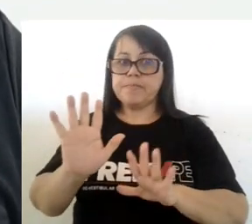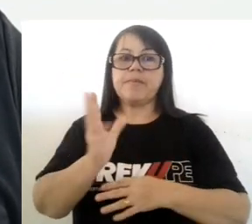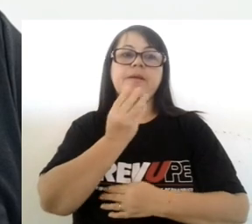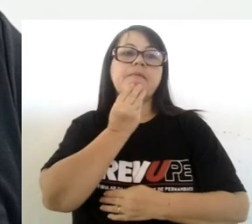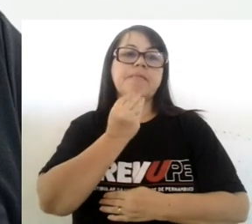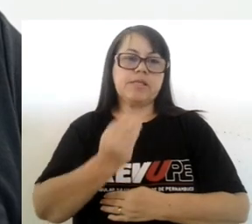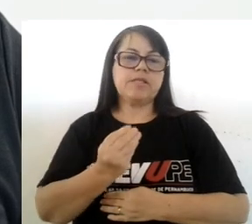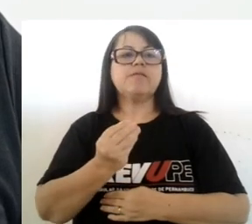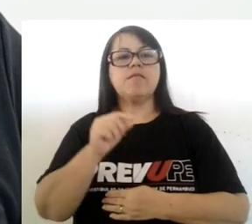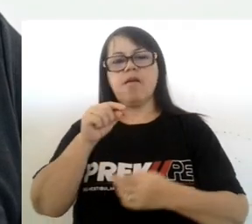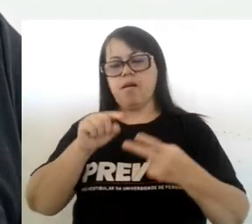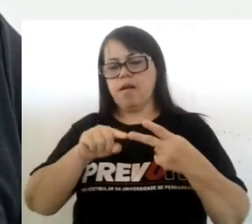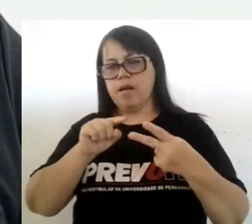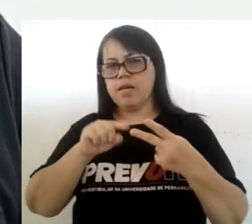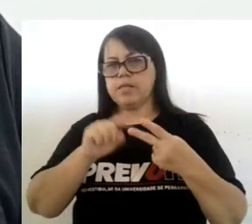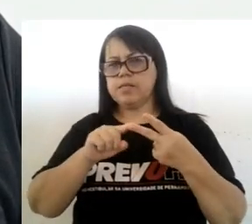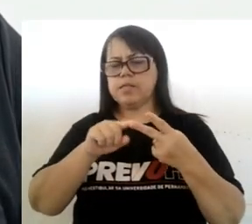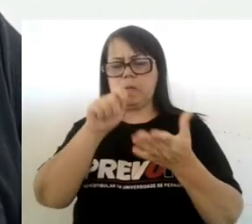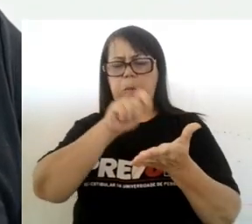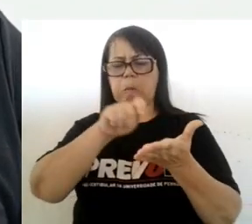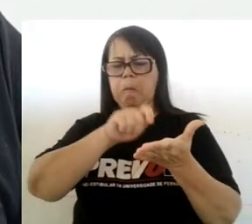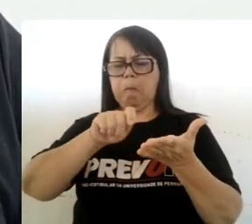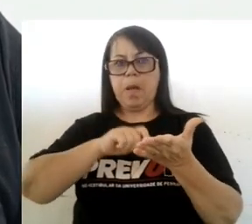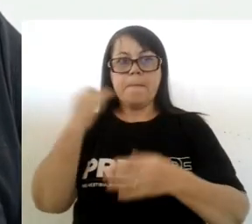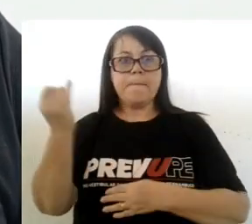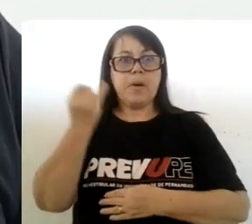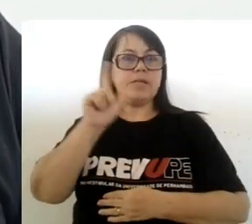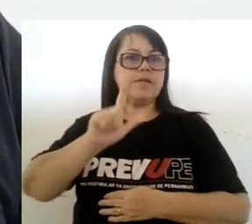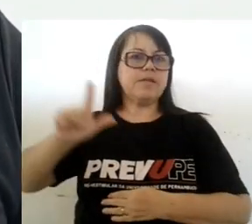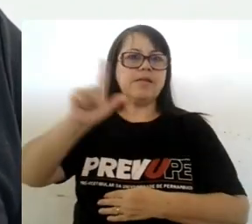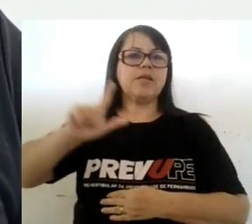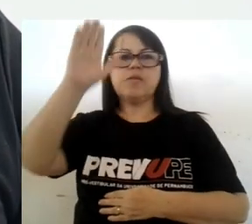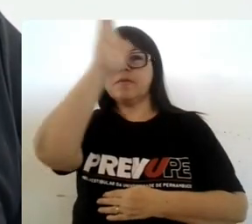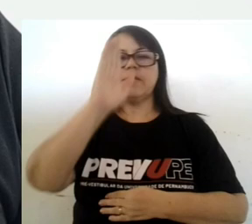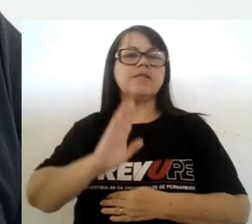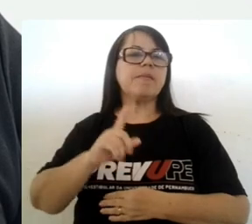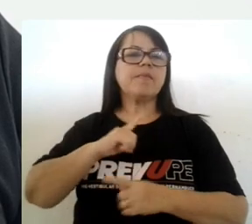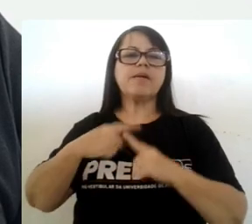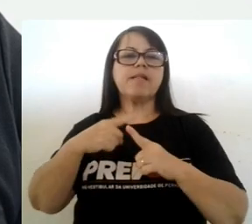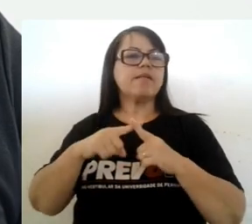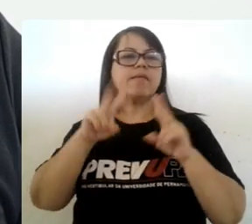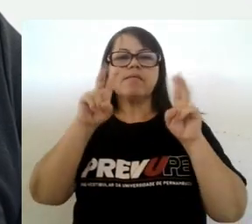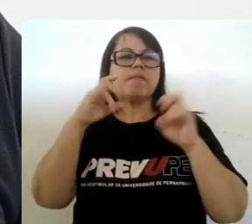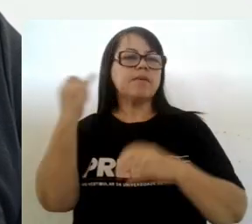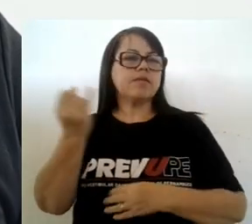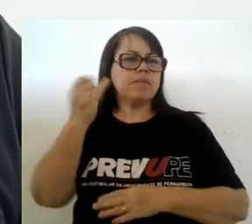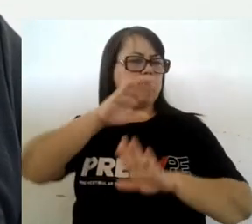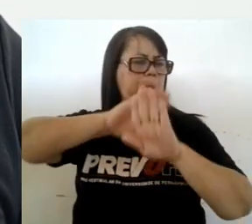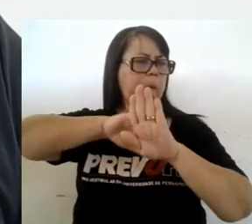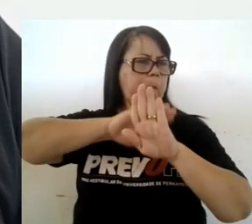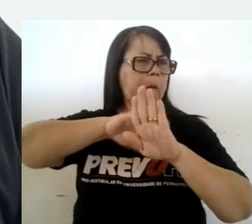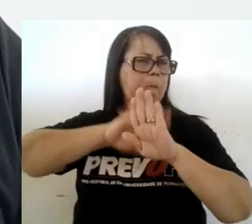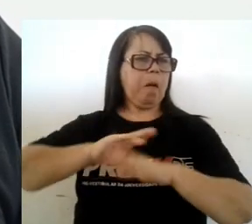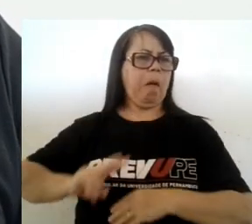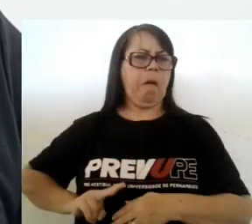é considerado um dos maiores escritores da literatura brasileira ele aborda temas universais como a hipocrisia